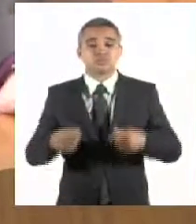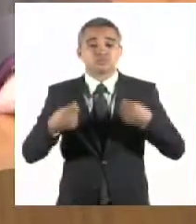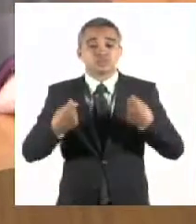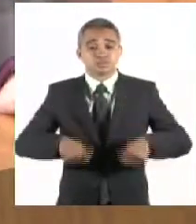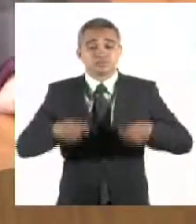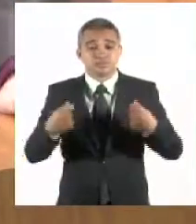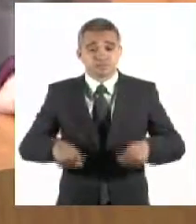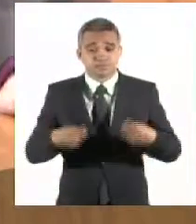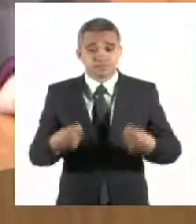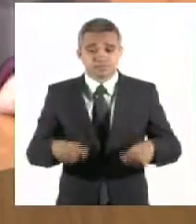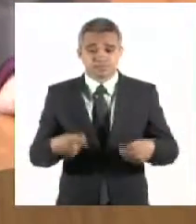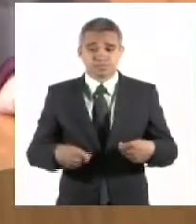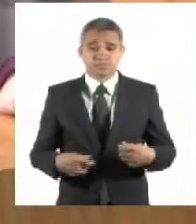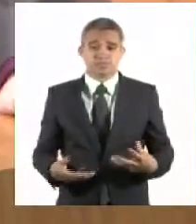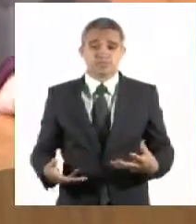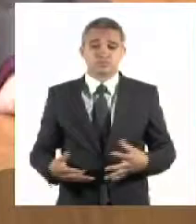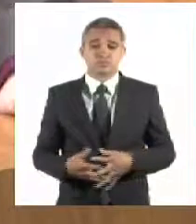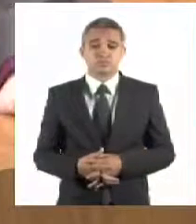tenha-se